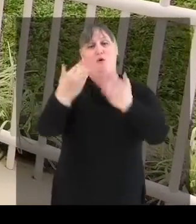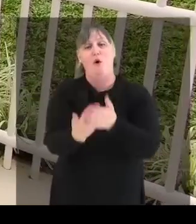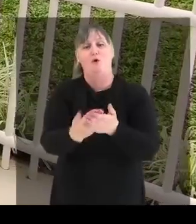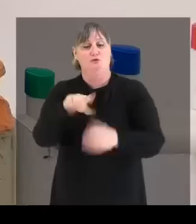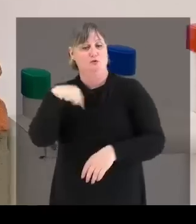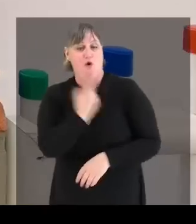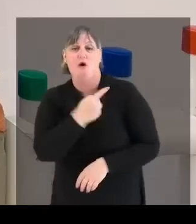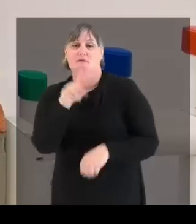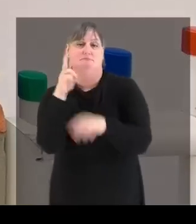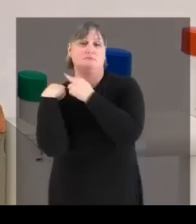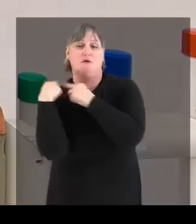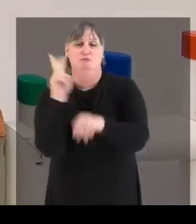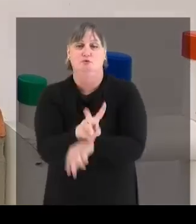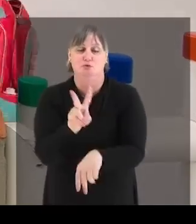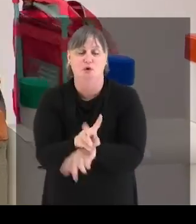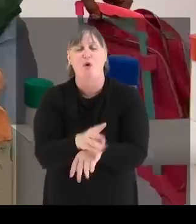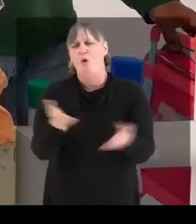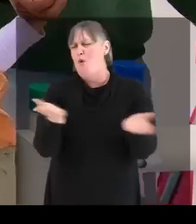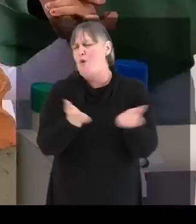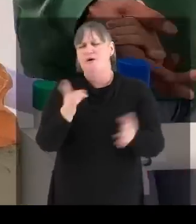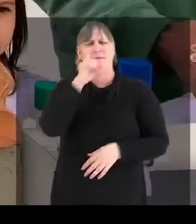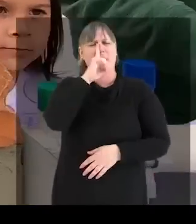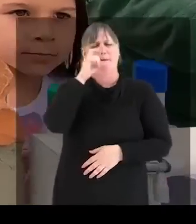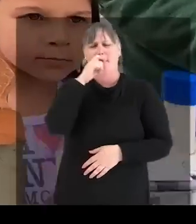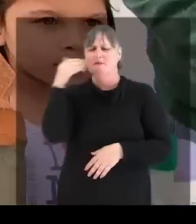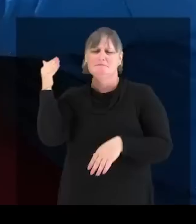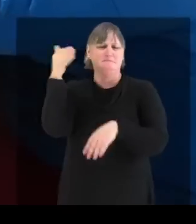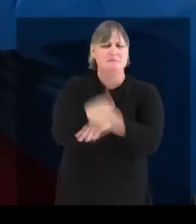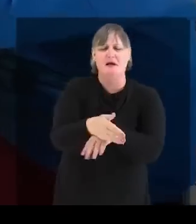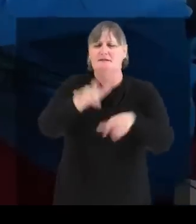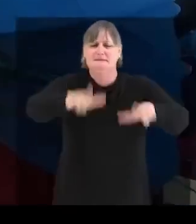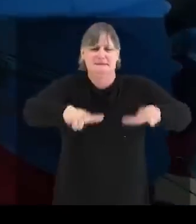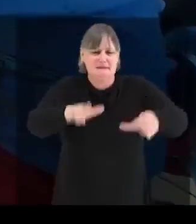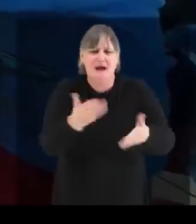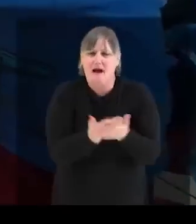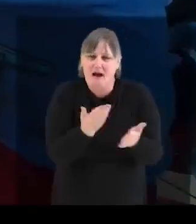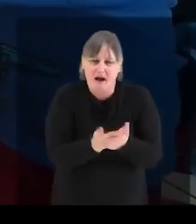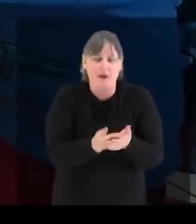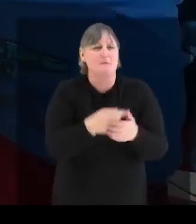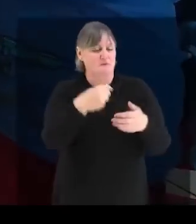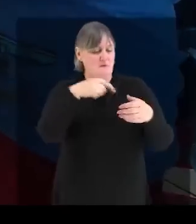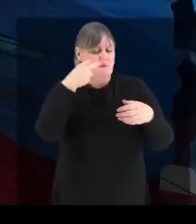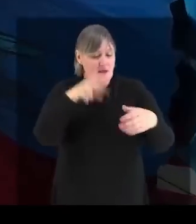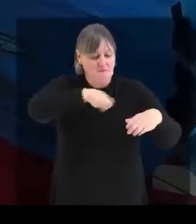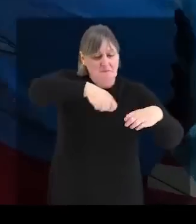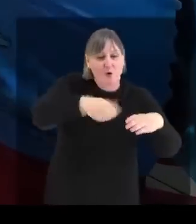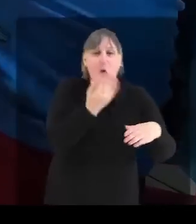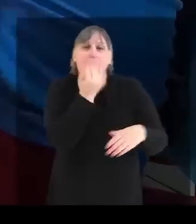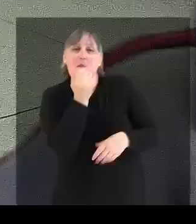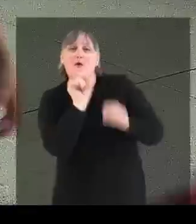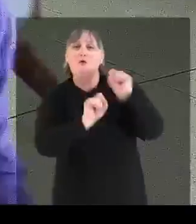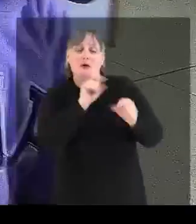cuidávamos, somos nós. Hoje não. Hoje o pai pode entrar na sala, pode olhar, pode verificar o cardápio da